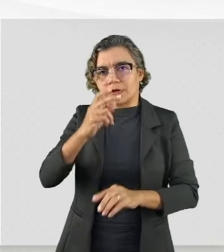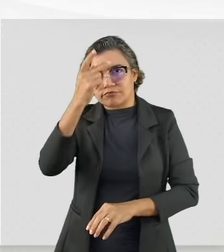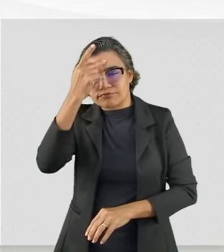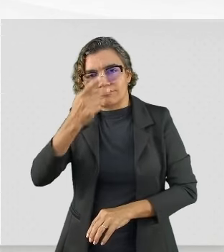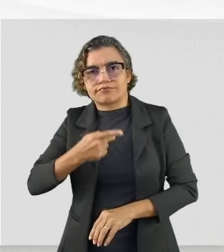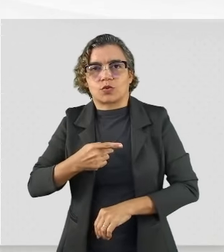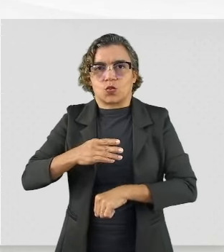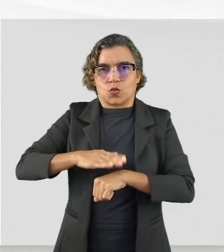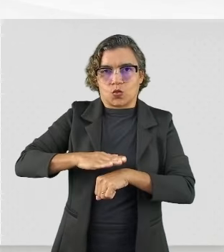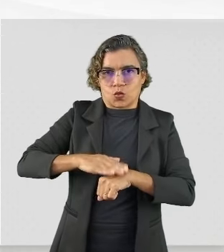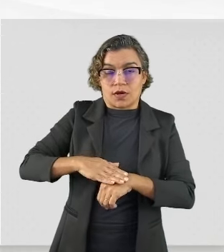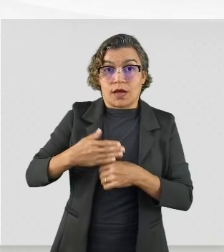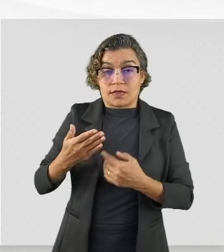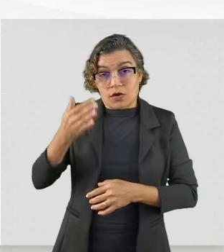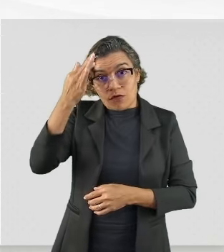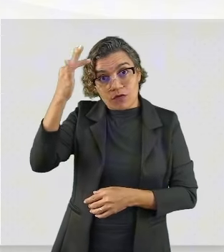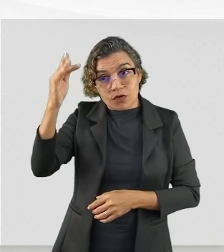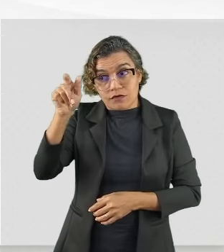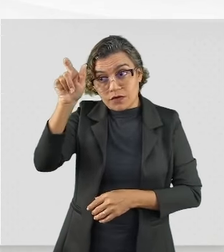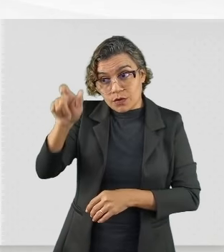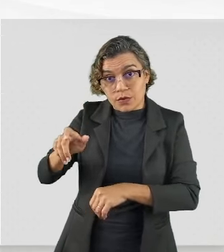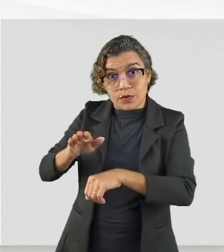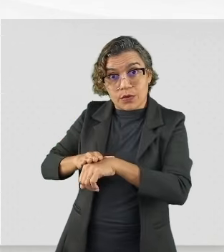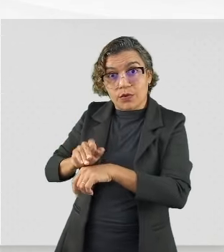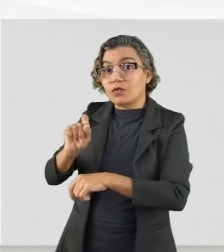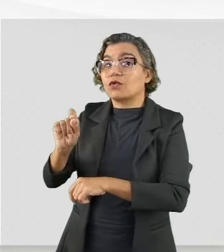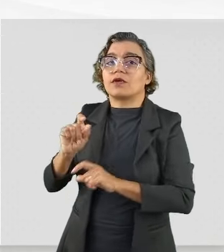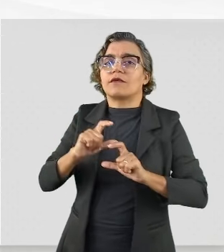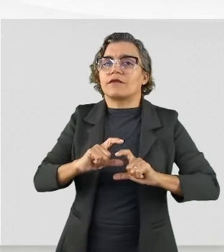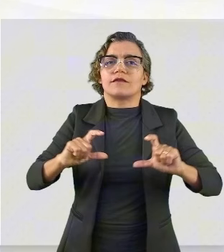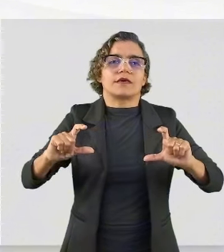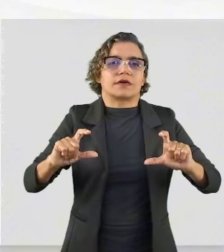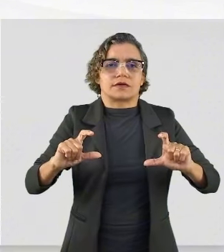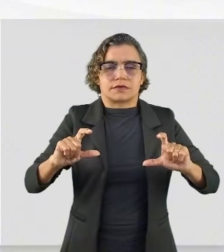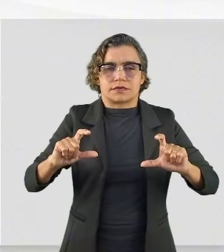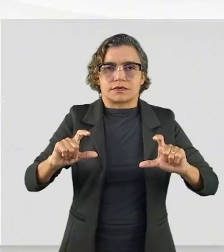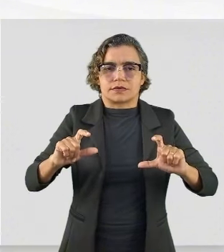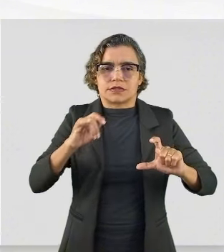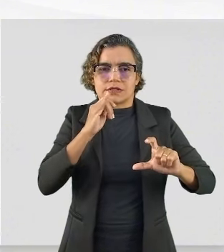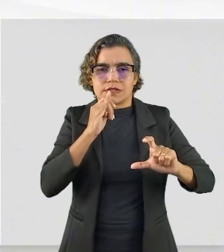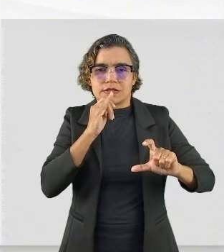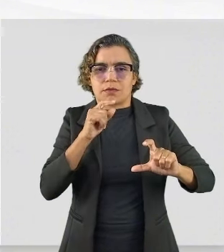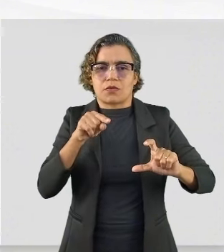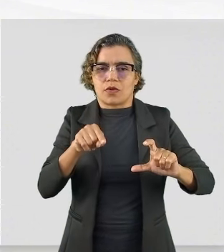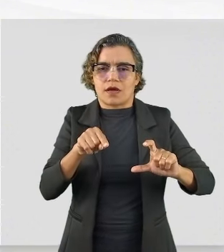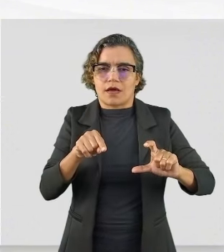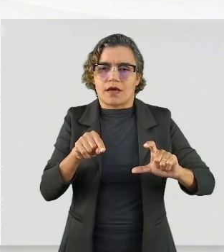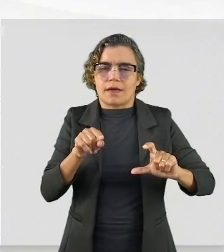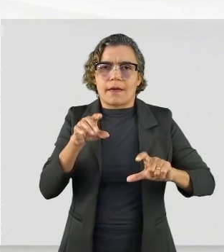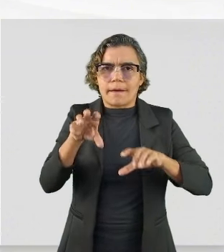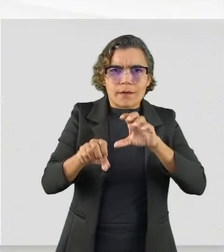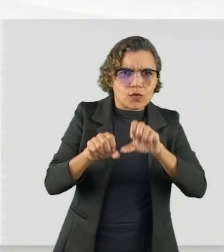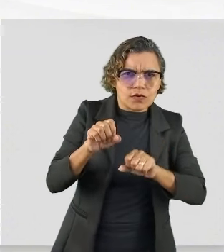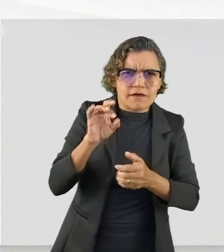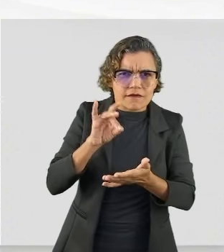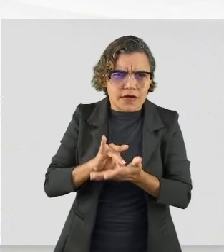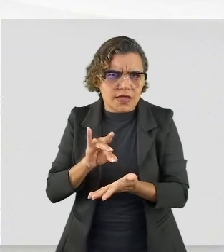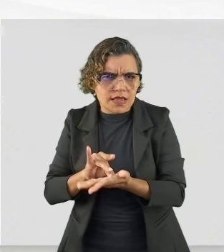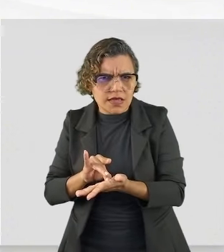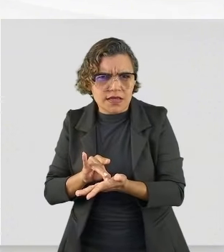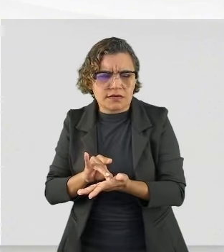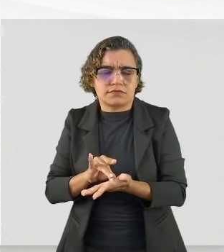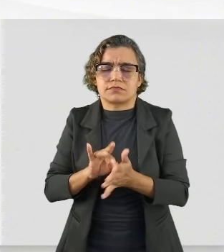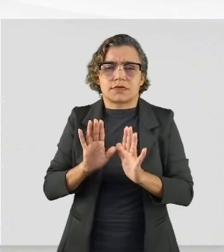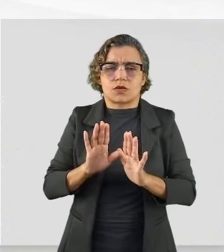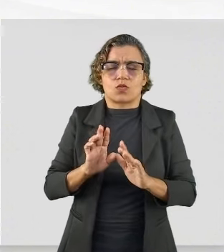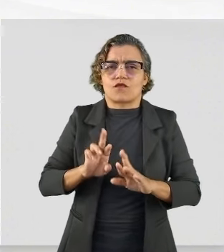homem. Então, a filosofia para o Nietzsche, aqui no nosso texto, ela diz o seguinte: não deve ser um meio para buscar verdades absolutas.